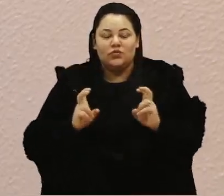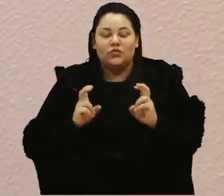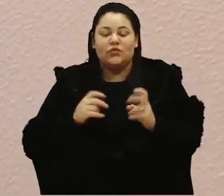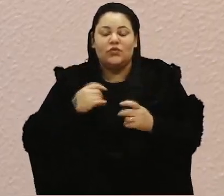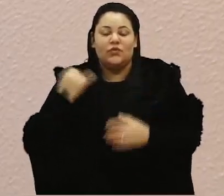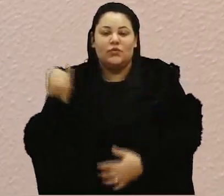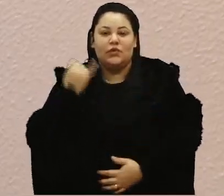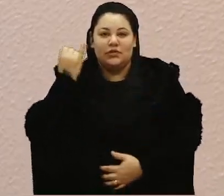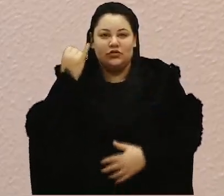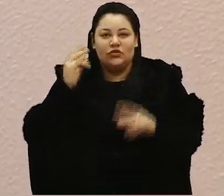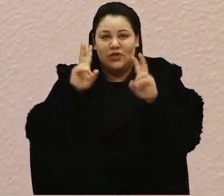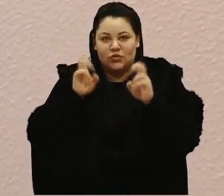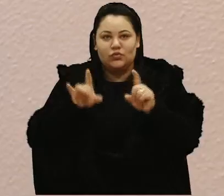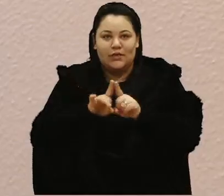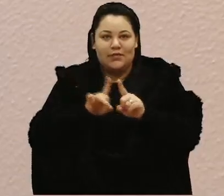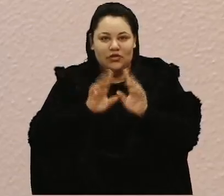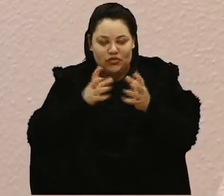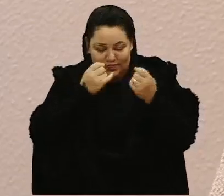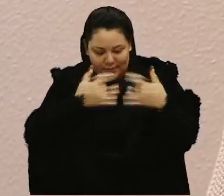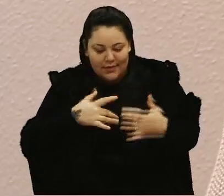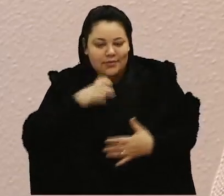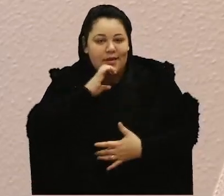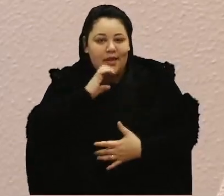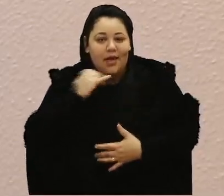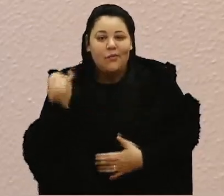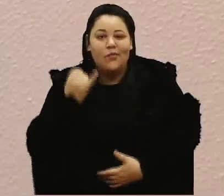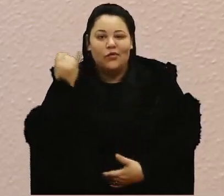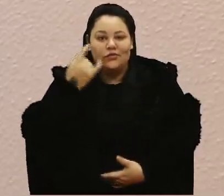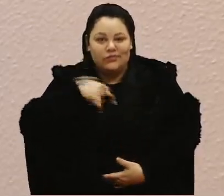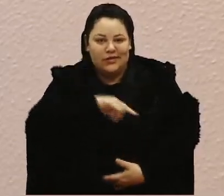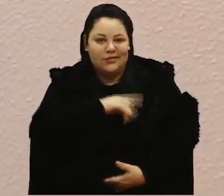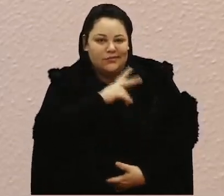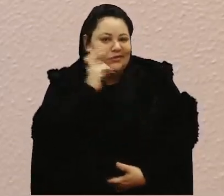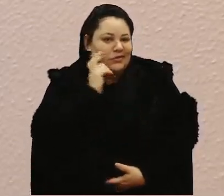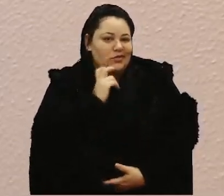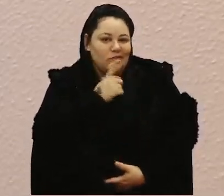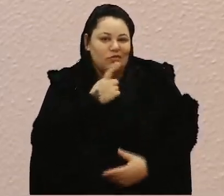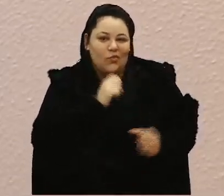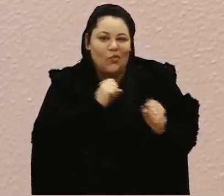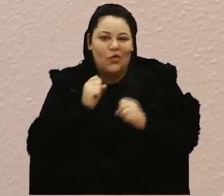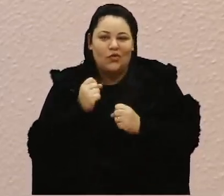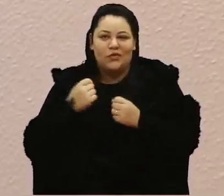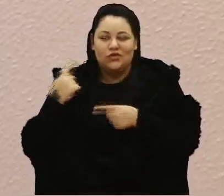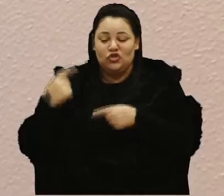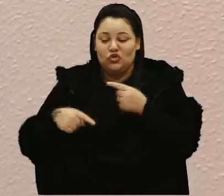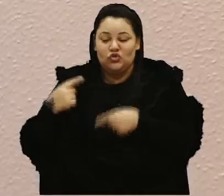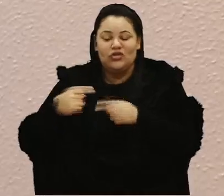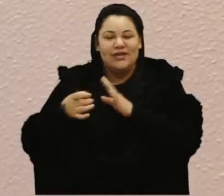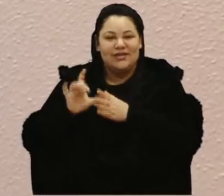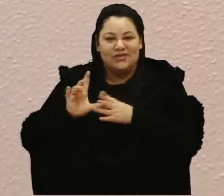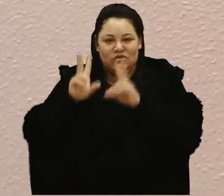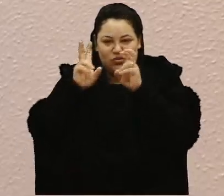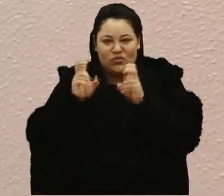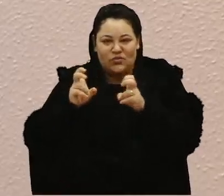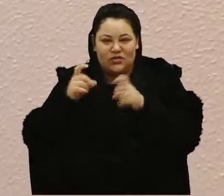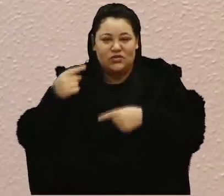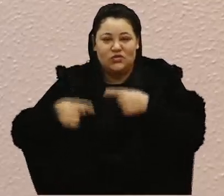pela vereadora Estela, vereador Daniel, é importante que nós possamos discutir, eu dialogava antes com o senhor sobre o debate